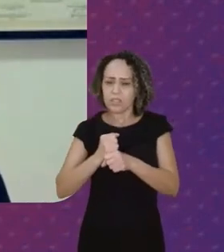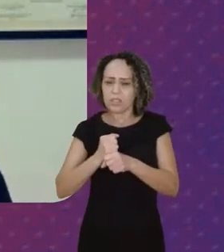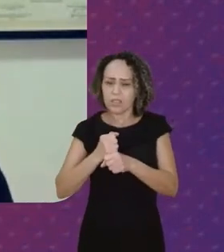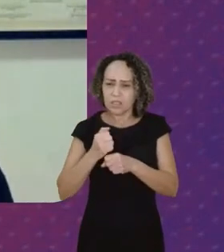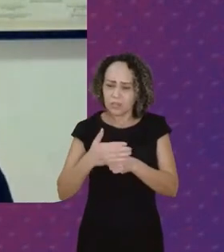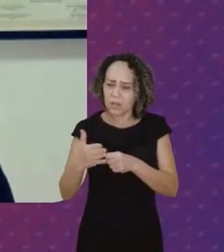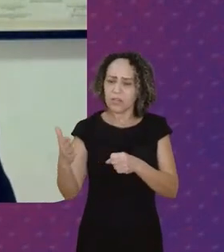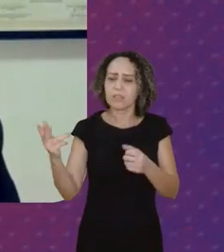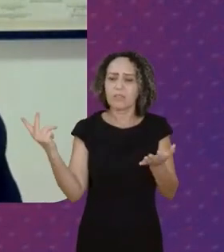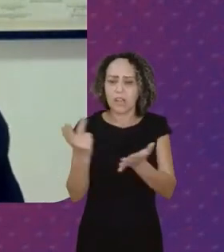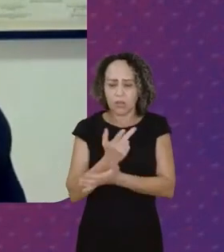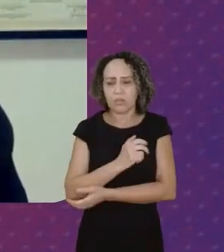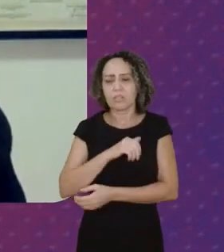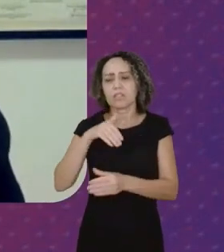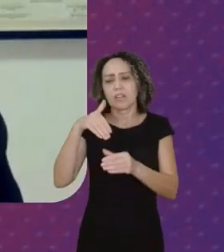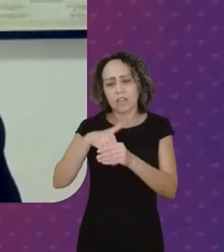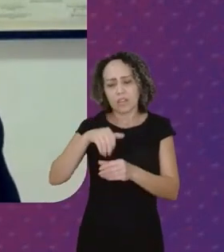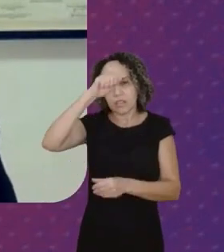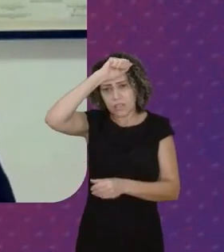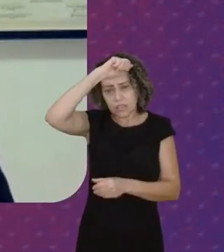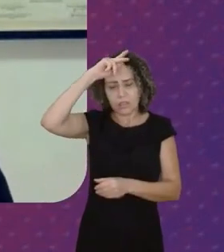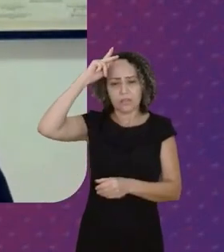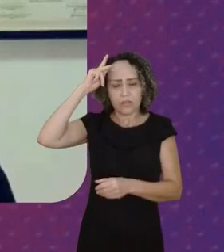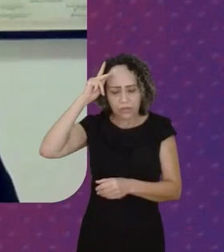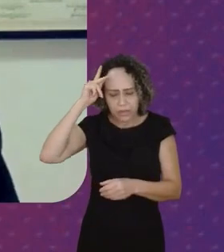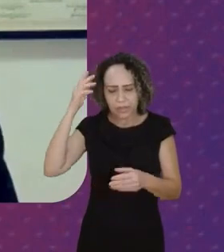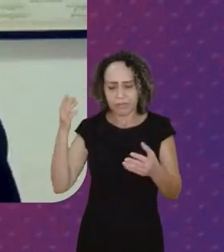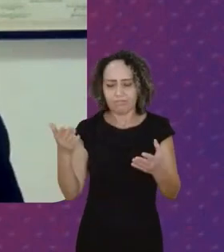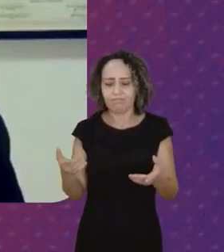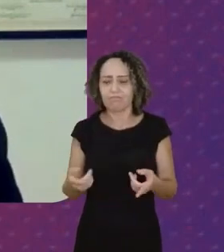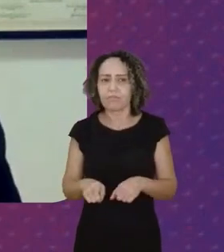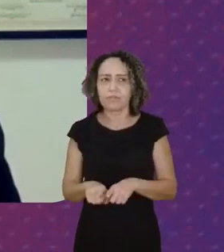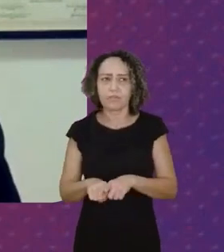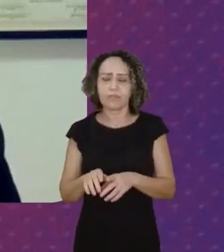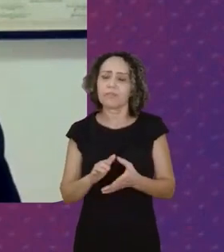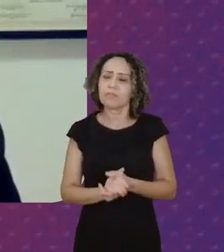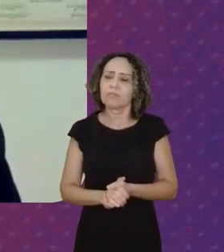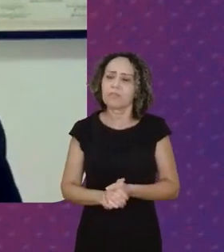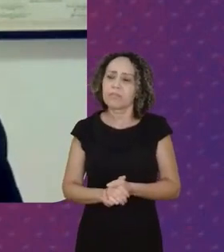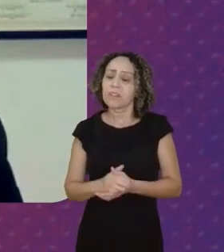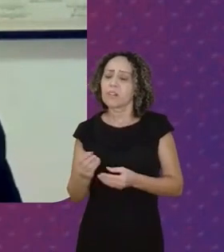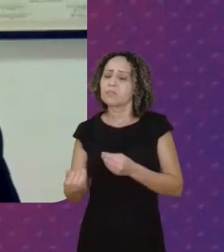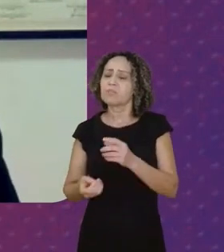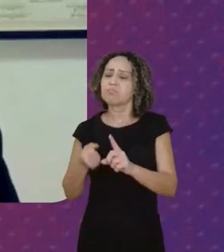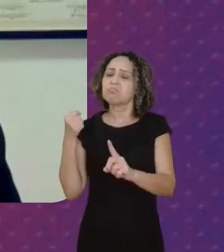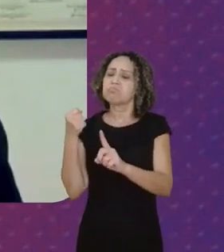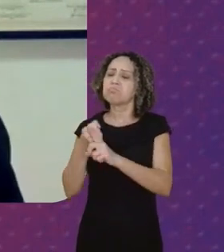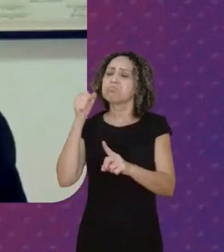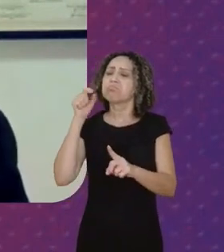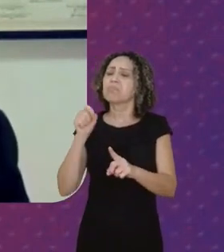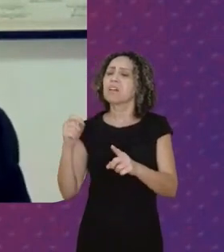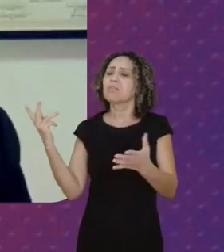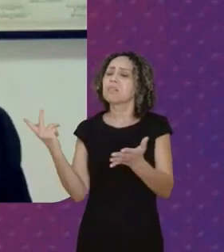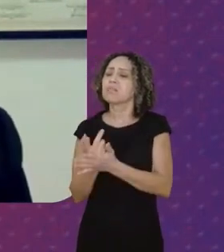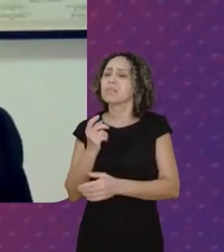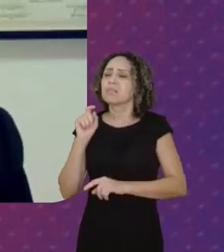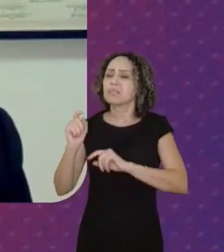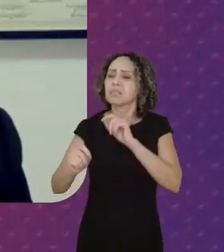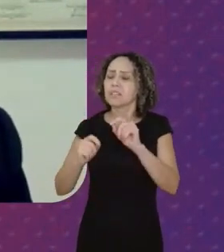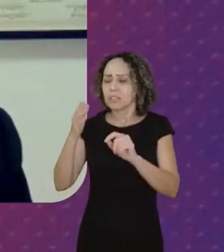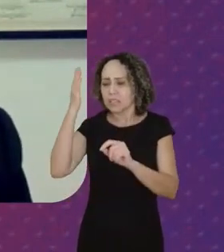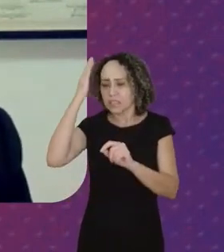vai ter que continuar unida. E um impacto muito grande sobre isso é que vocês sabem que a chapa